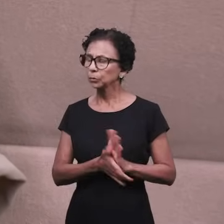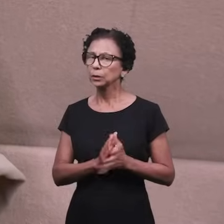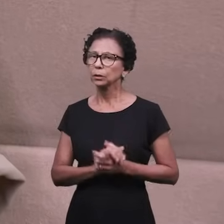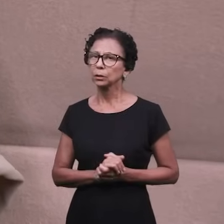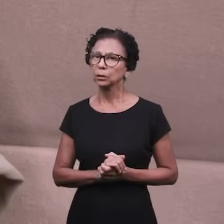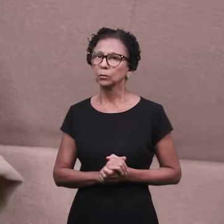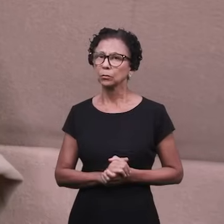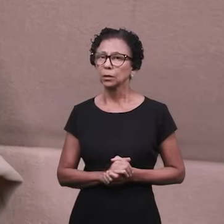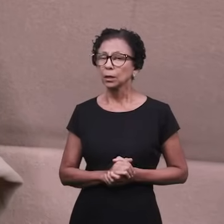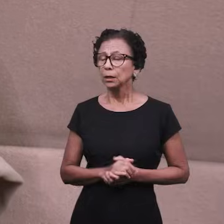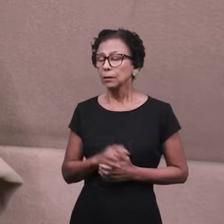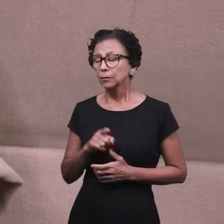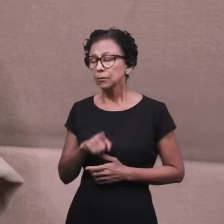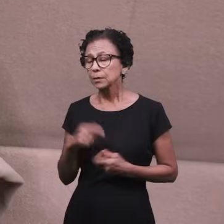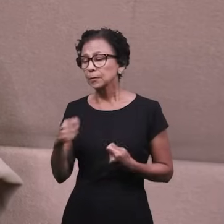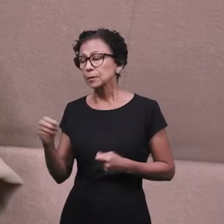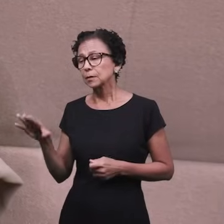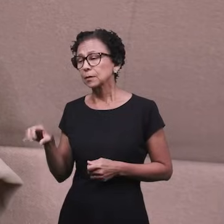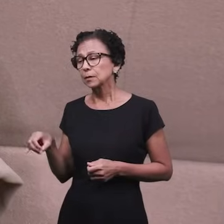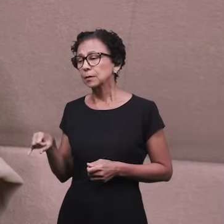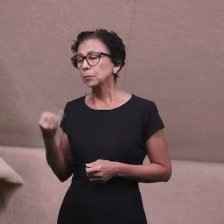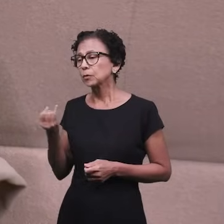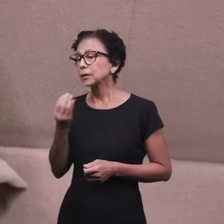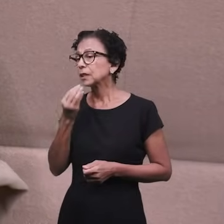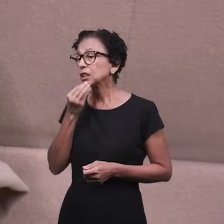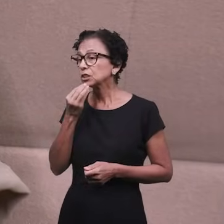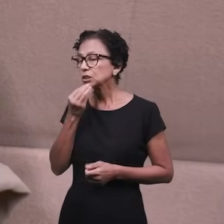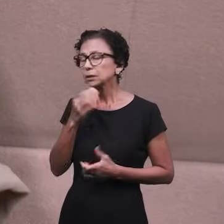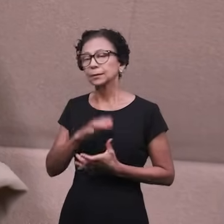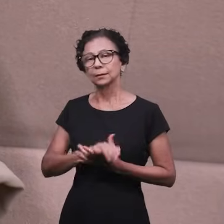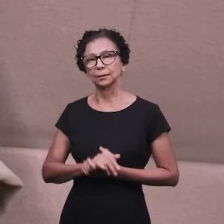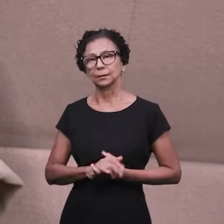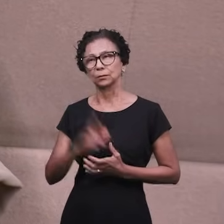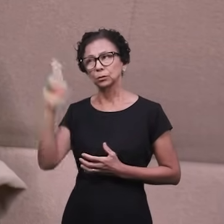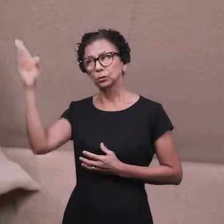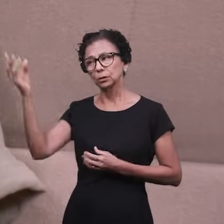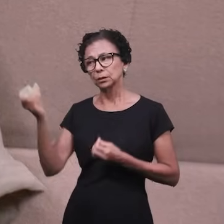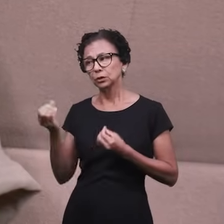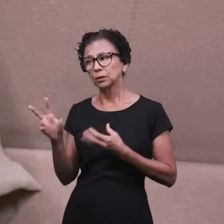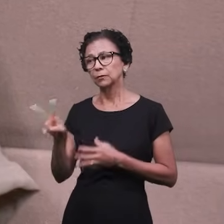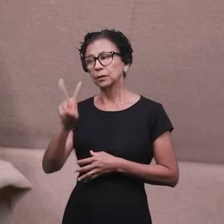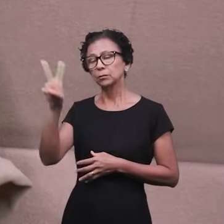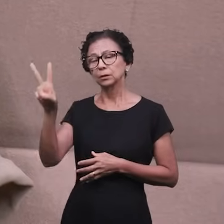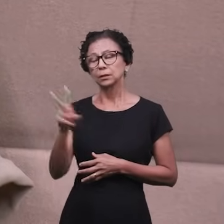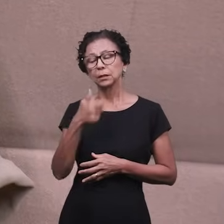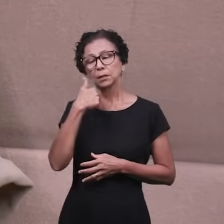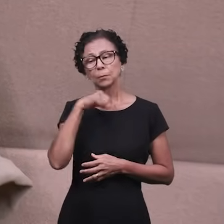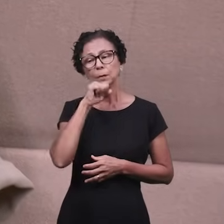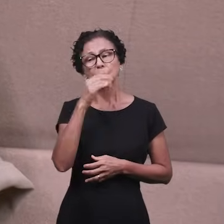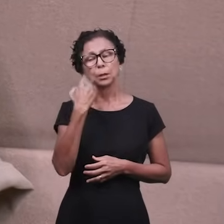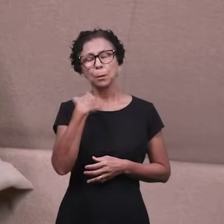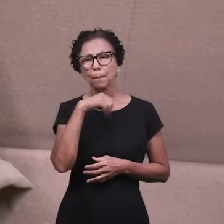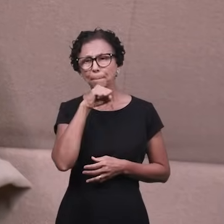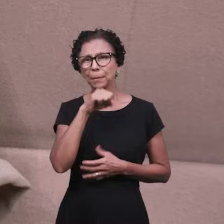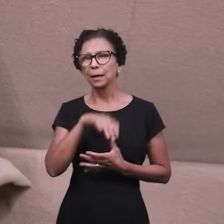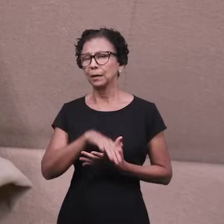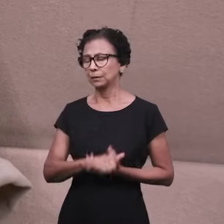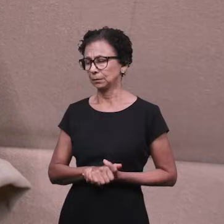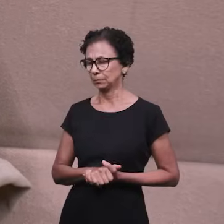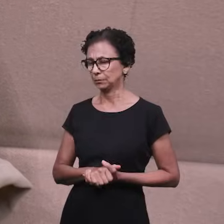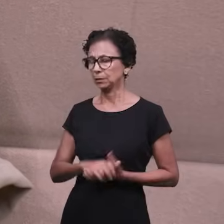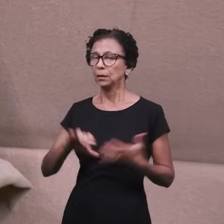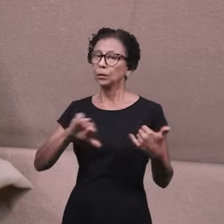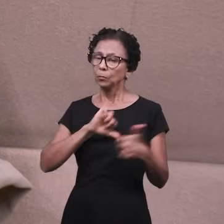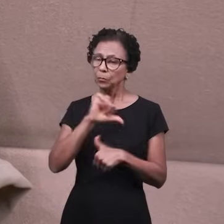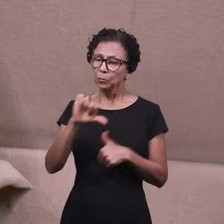chance. Aproveita a chance que o Senhor está te dando. Reestrutura a sua vida, valoriza seus pais, muda. O